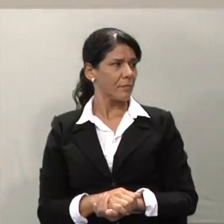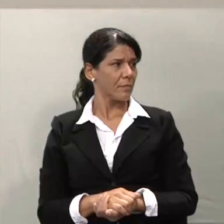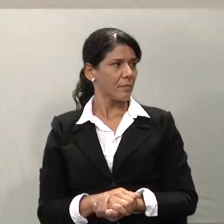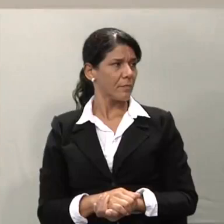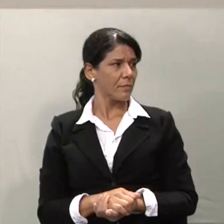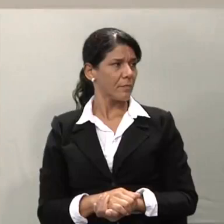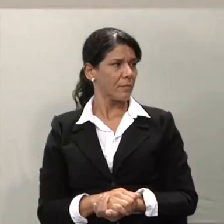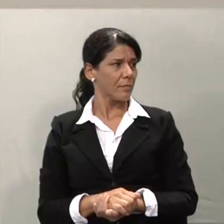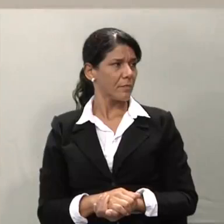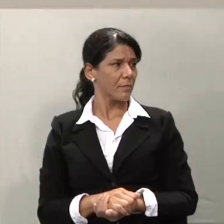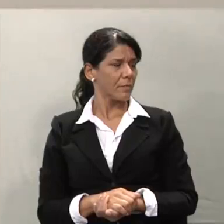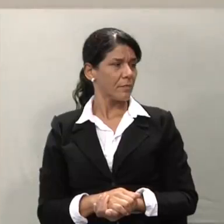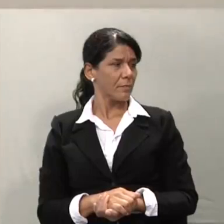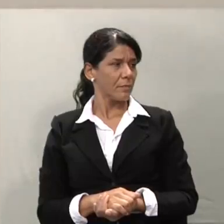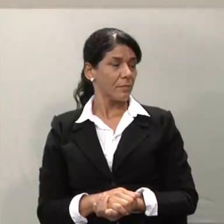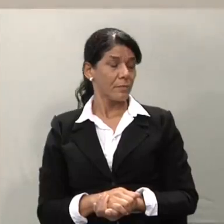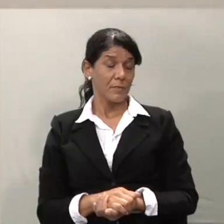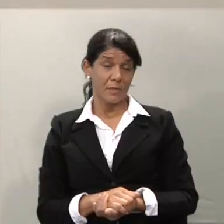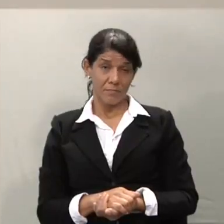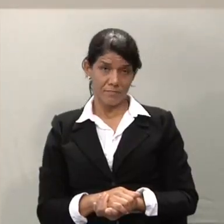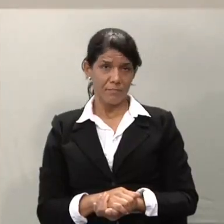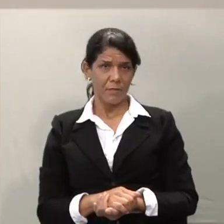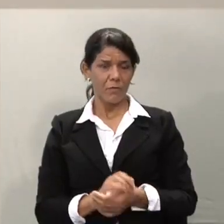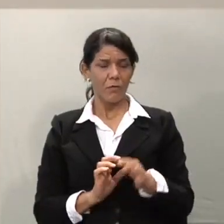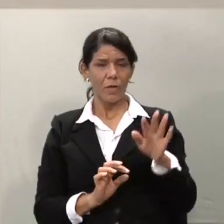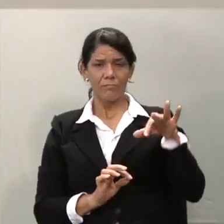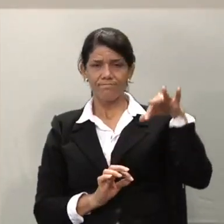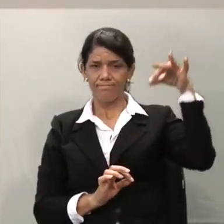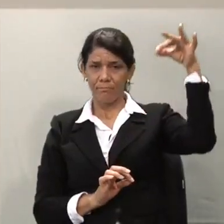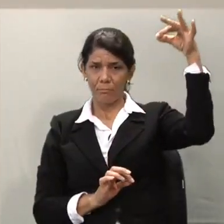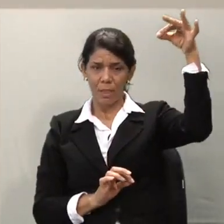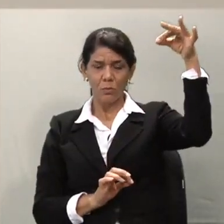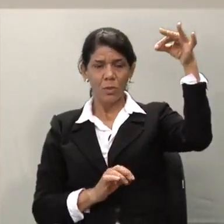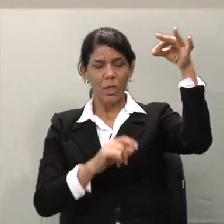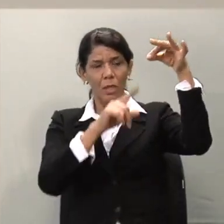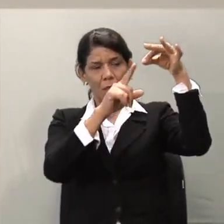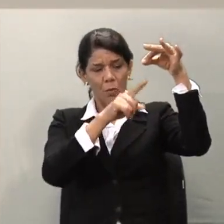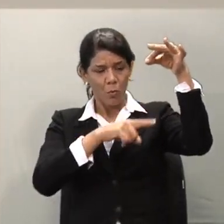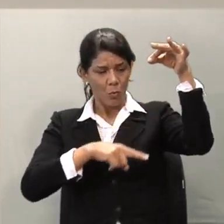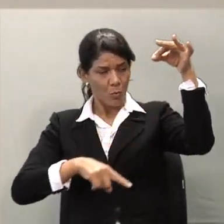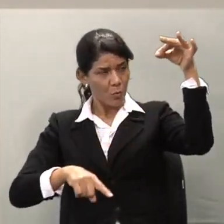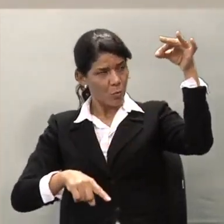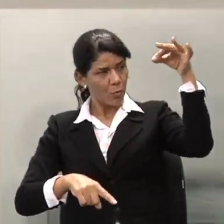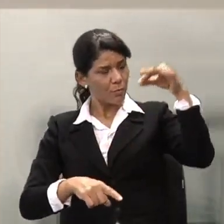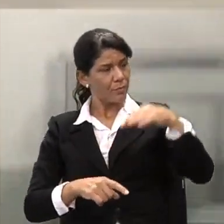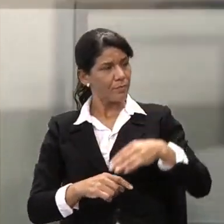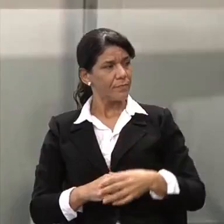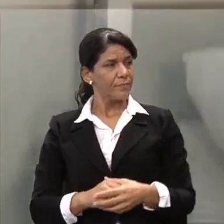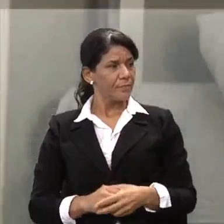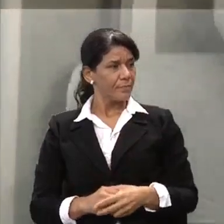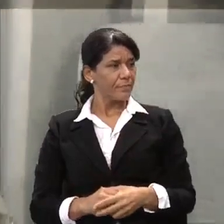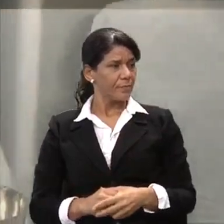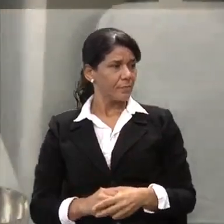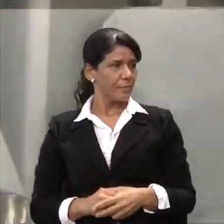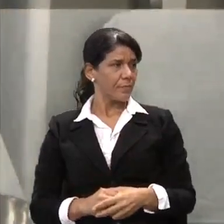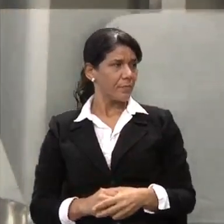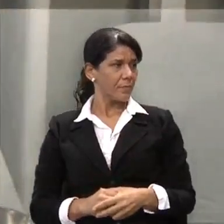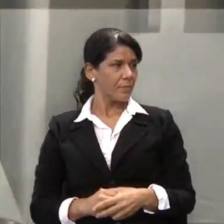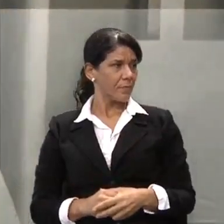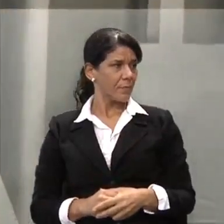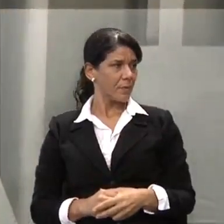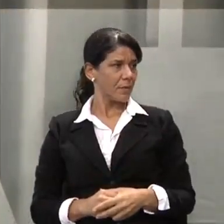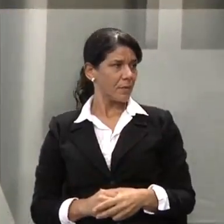Nós vamos pendurar esse soro com o equipo no suporte de soro e